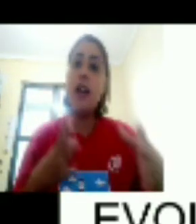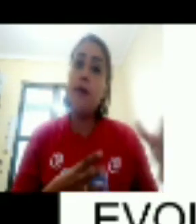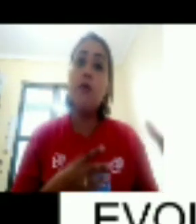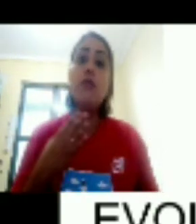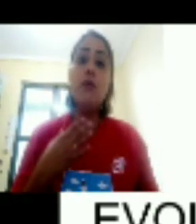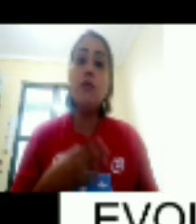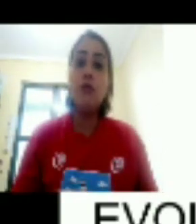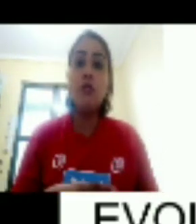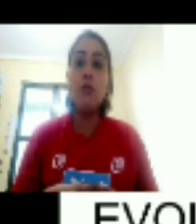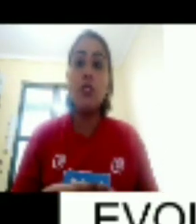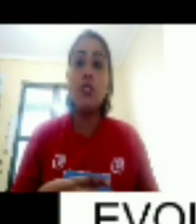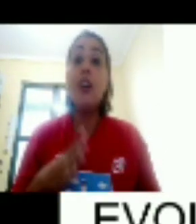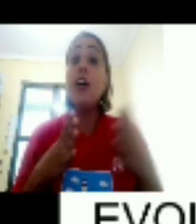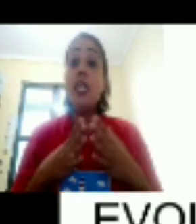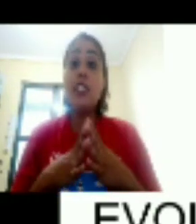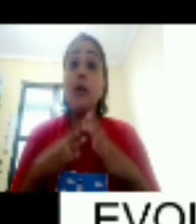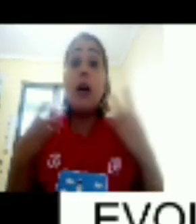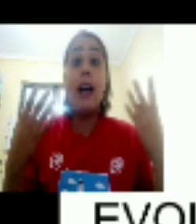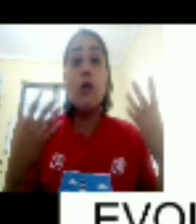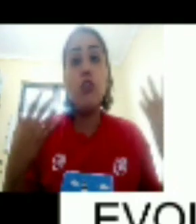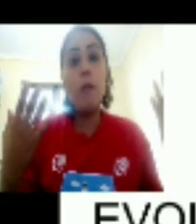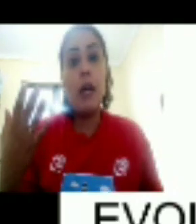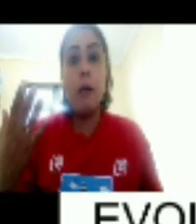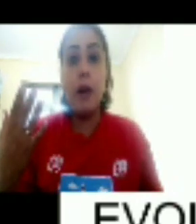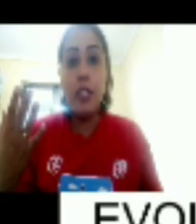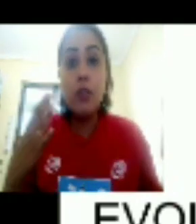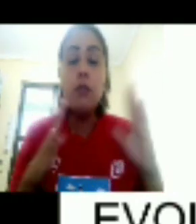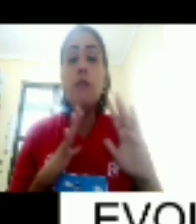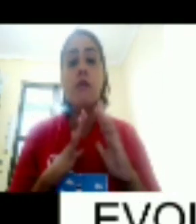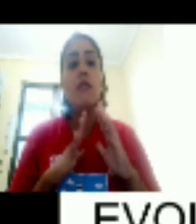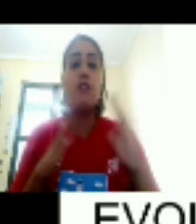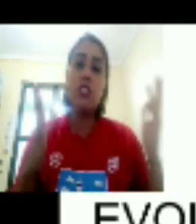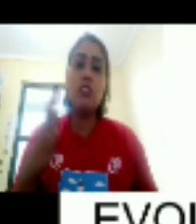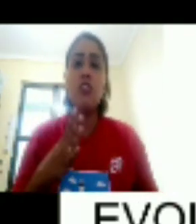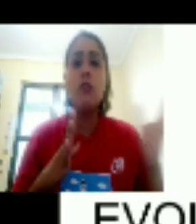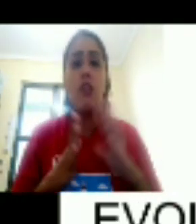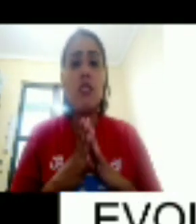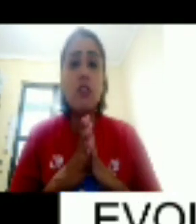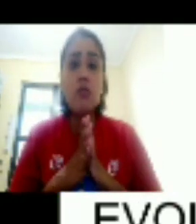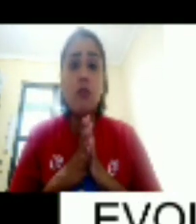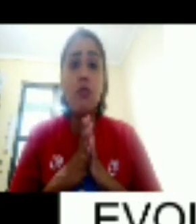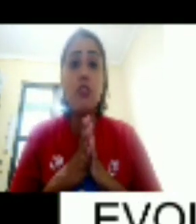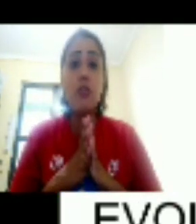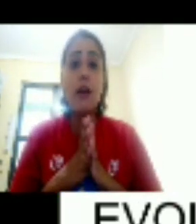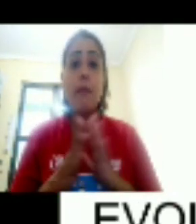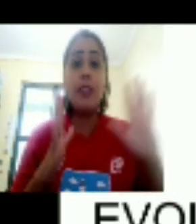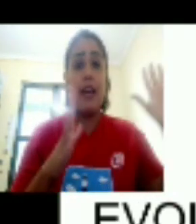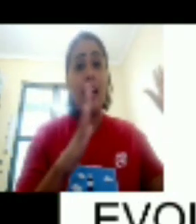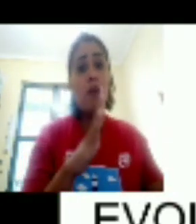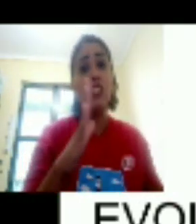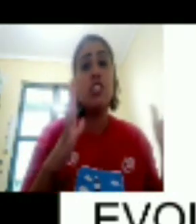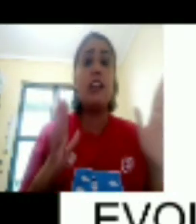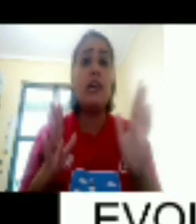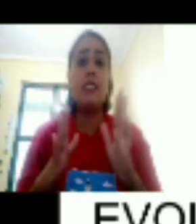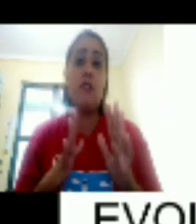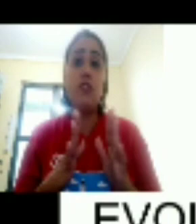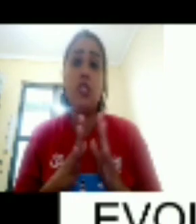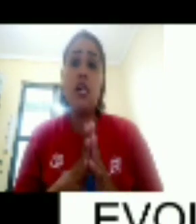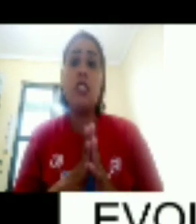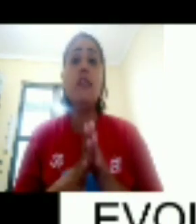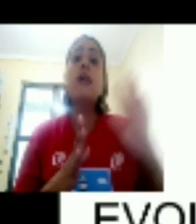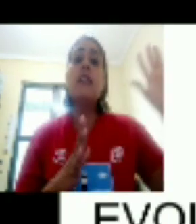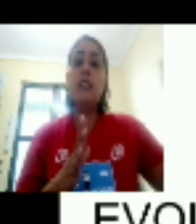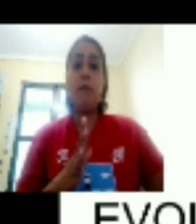financia é o SUS. Então, ao tomar banho, vocês estão utilizando o SUS, porque a água que chega na